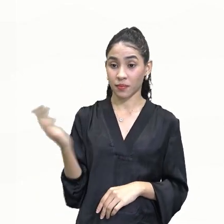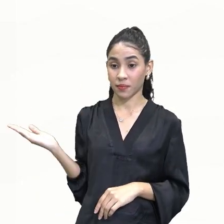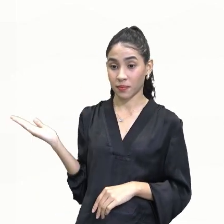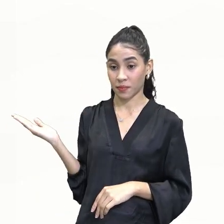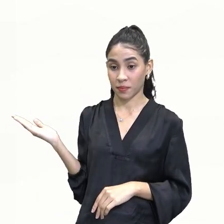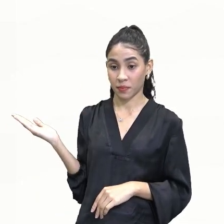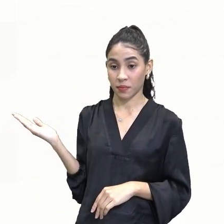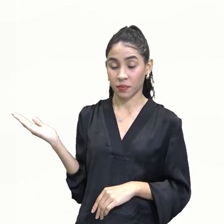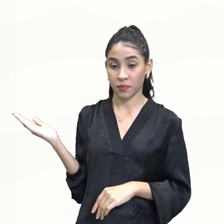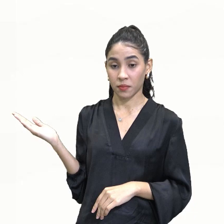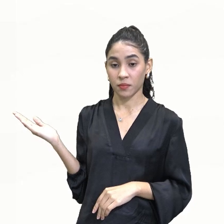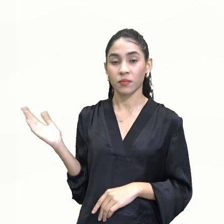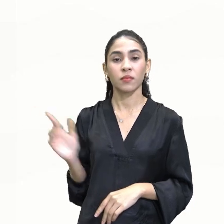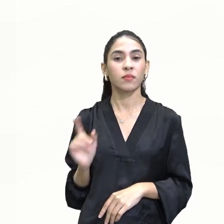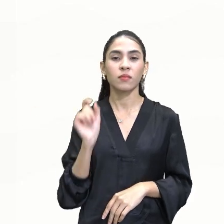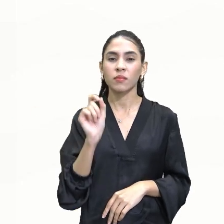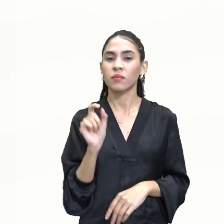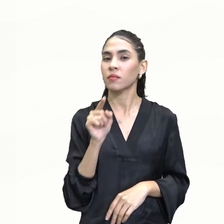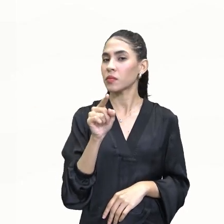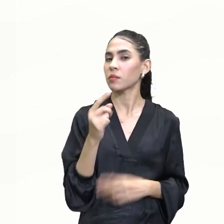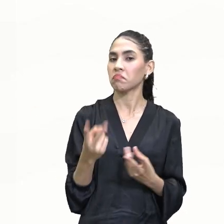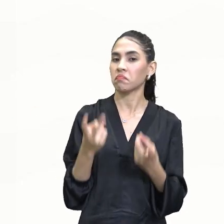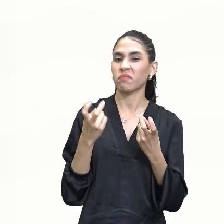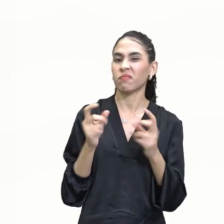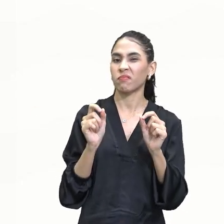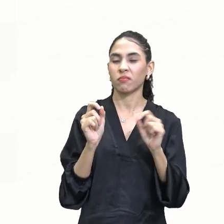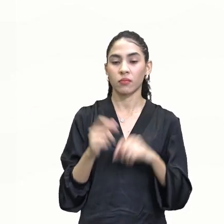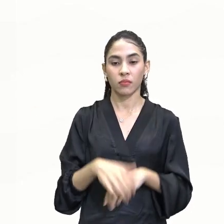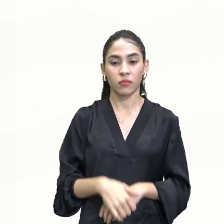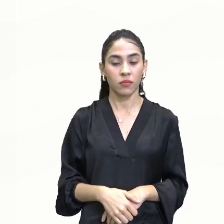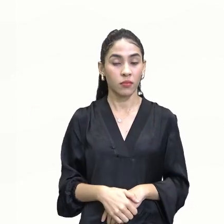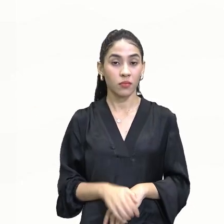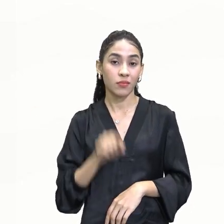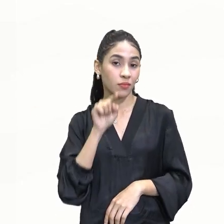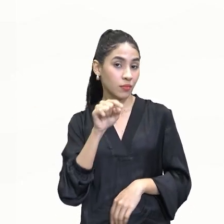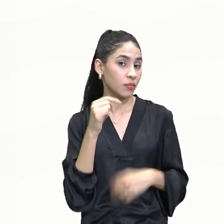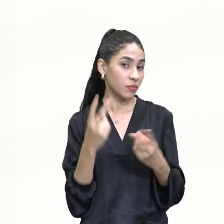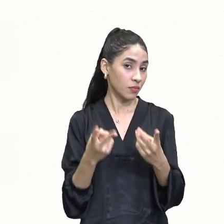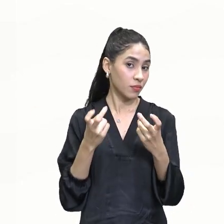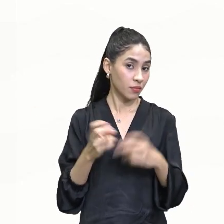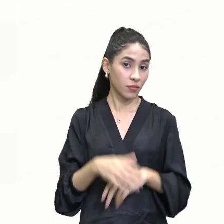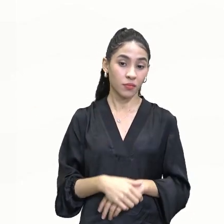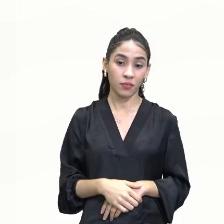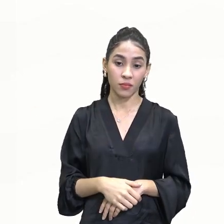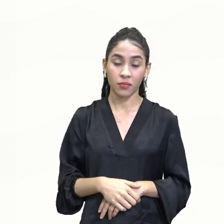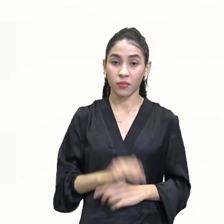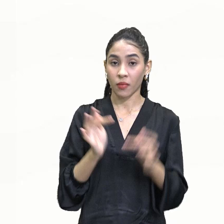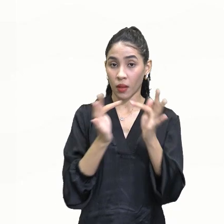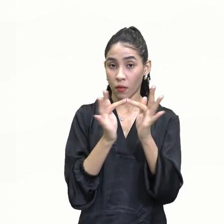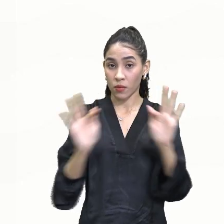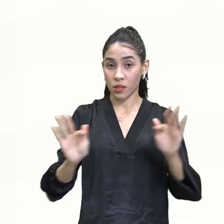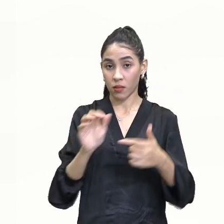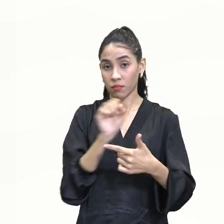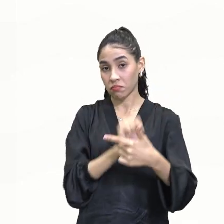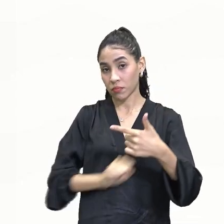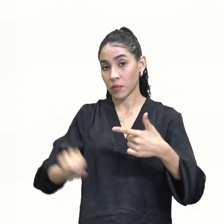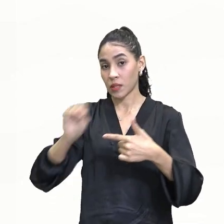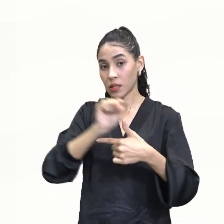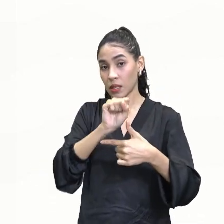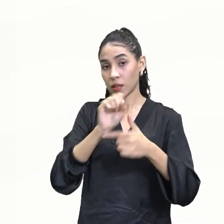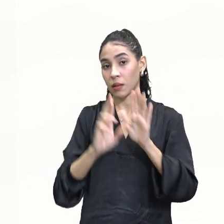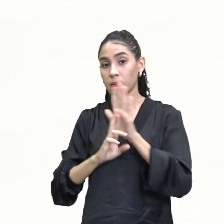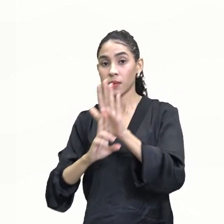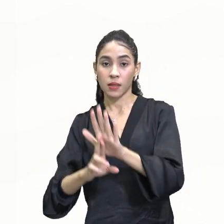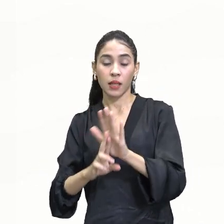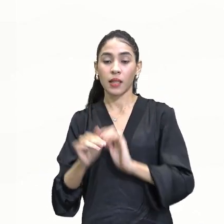para a sua tela, o que é que você percebe? Você percebe que a função seno, ela é